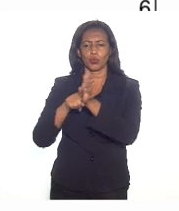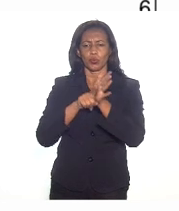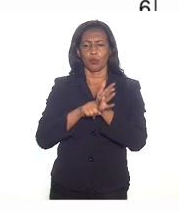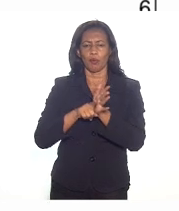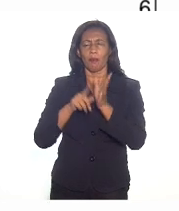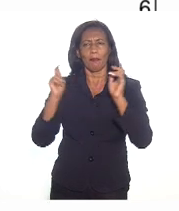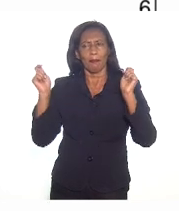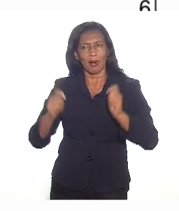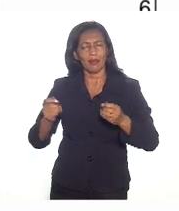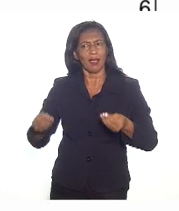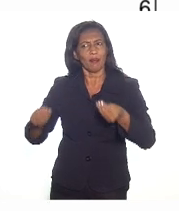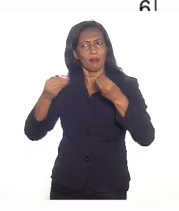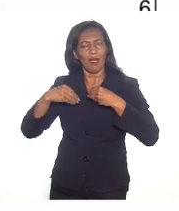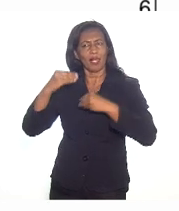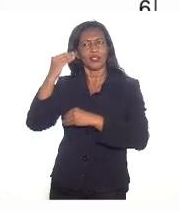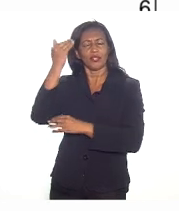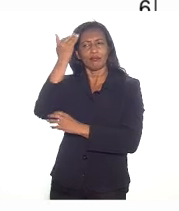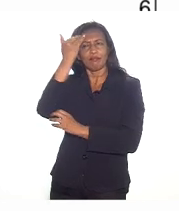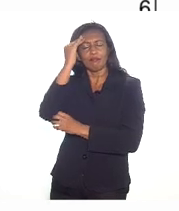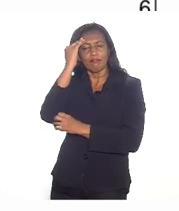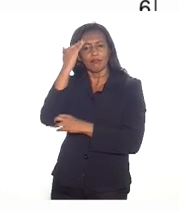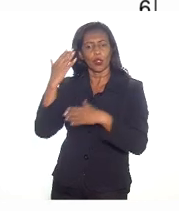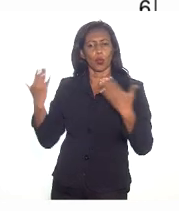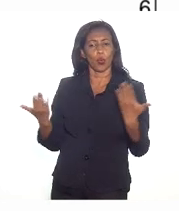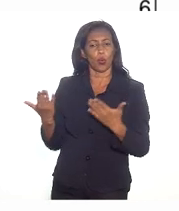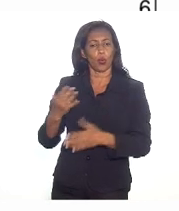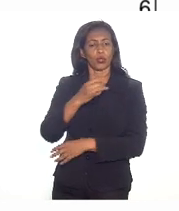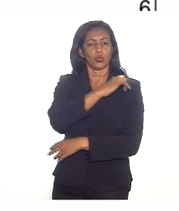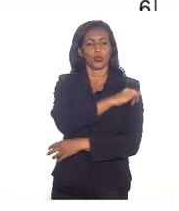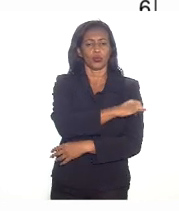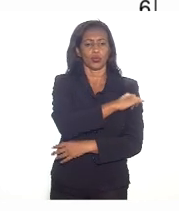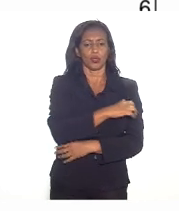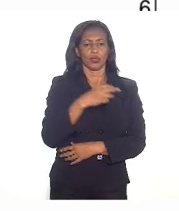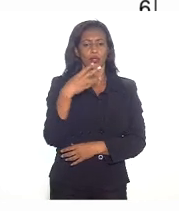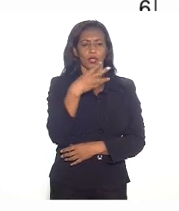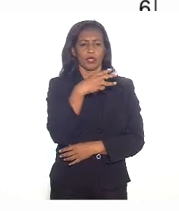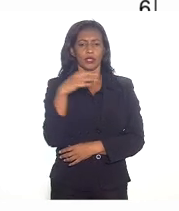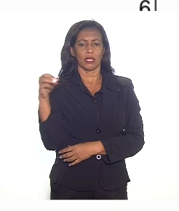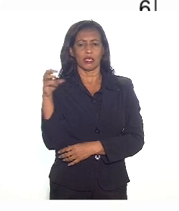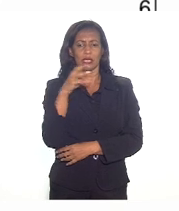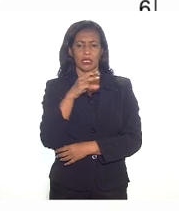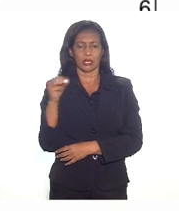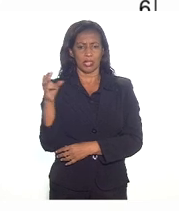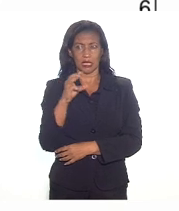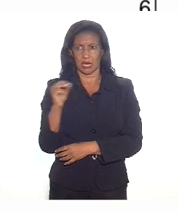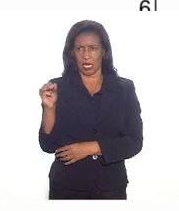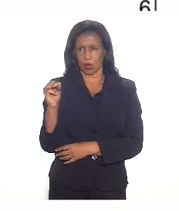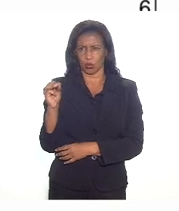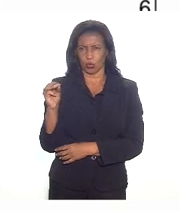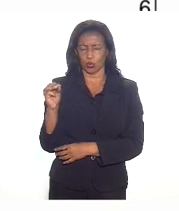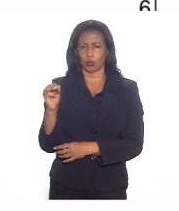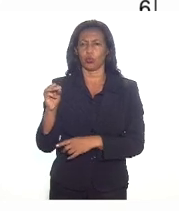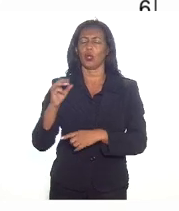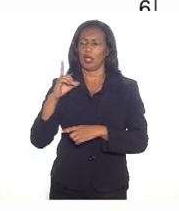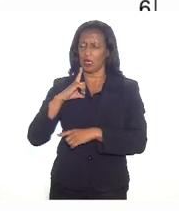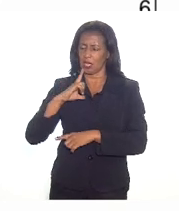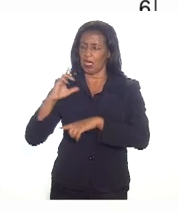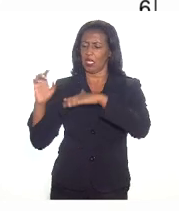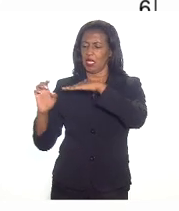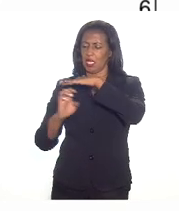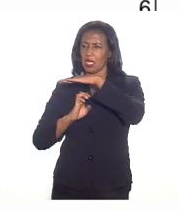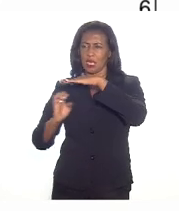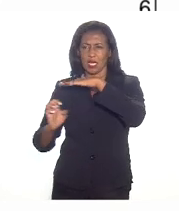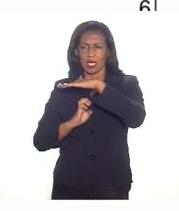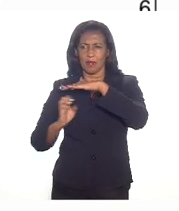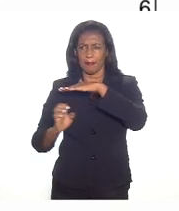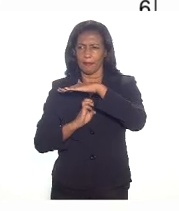mais racionalidade a essa discussão. Hoje, no estado do Rio de Janeiro, tem 300 tipos de incentivos fiscais. Tem empresa que tem mais de um.